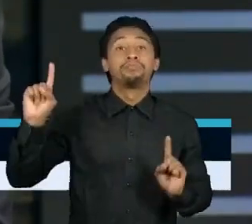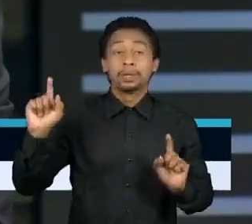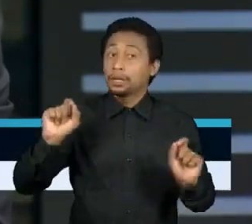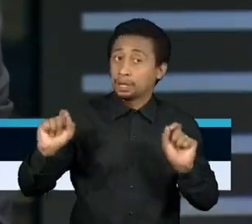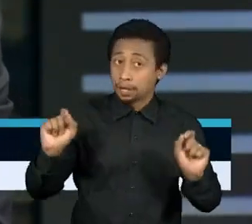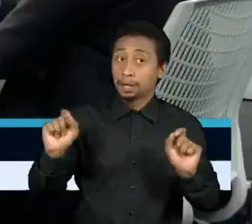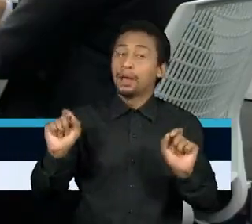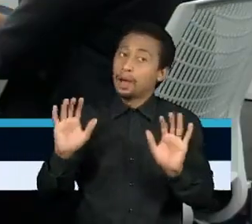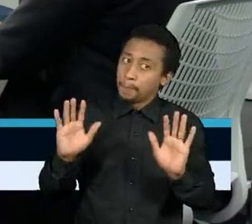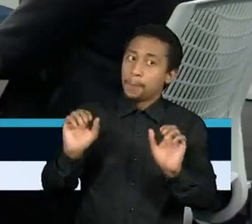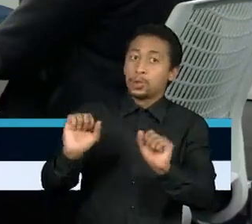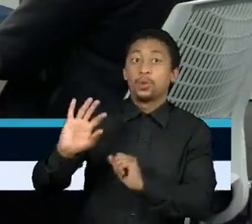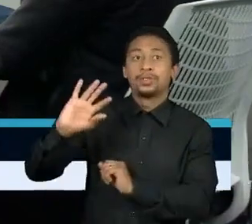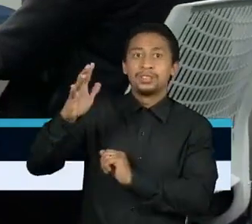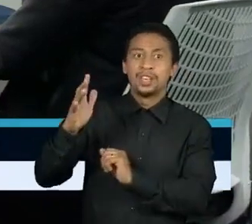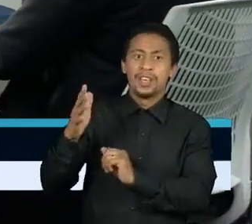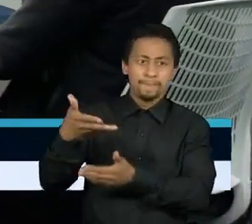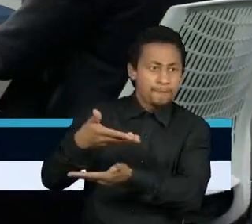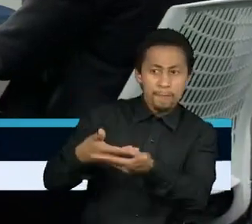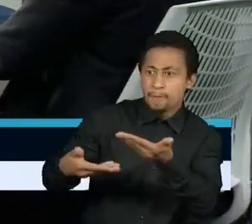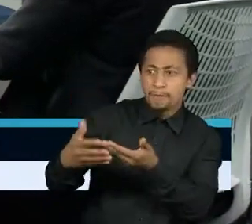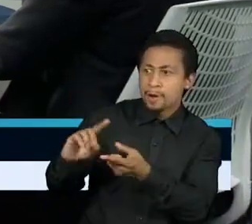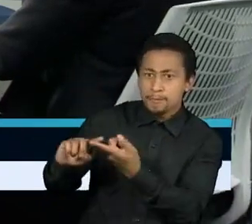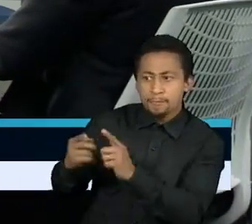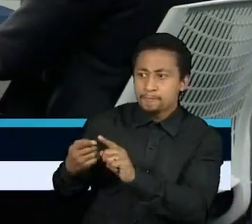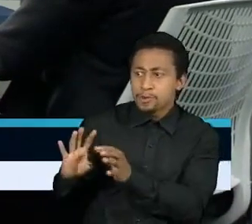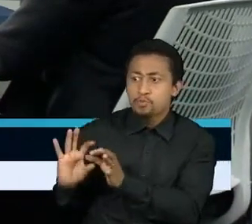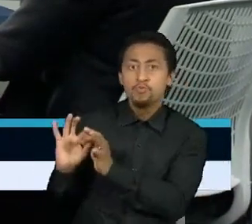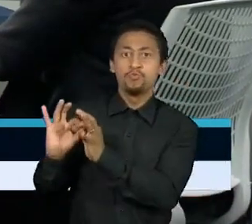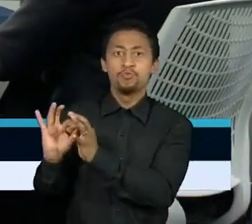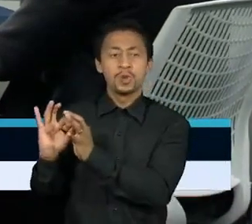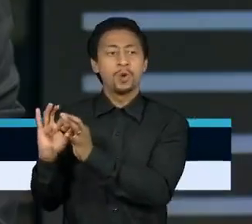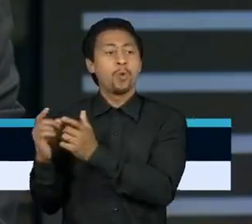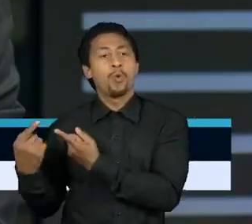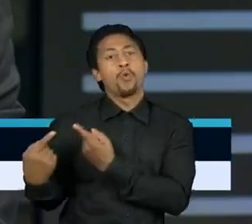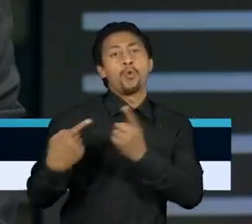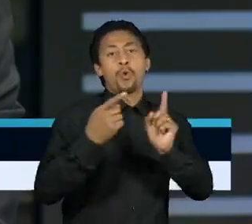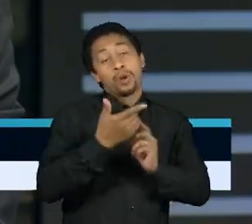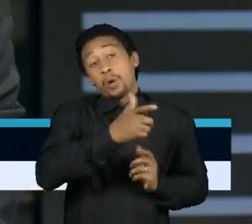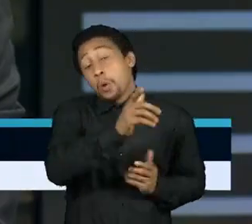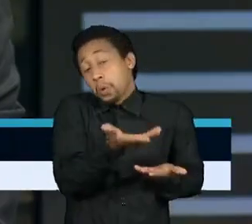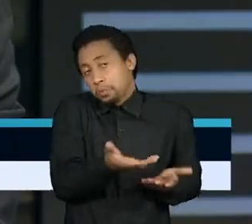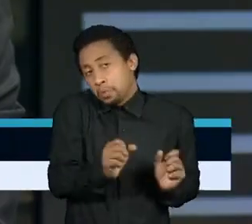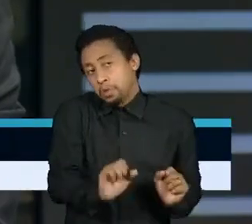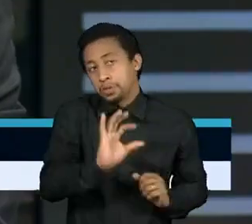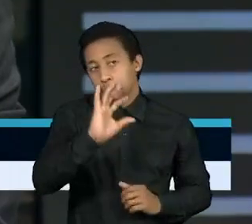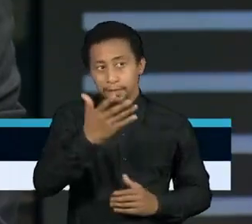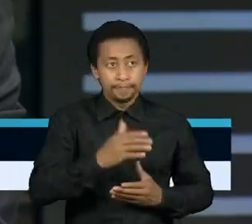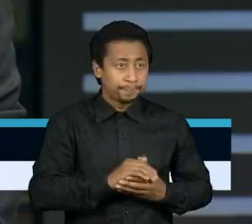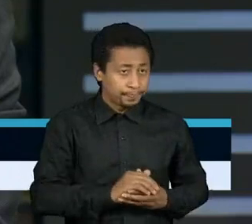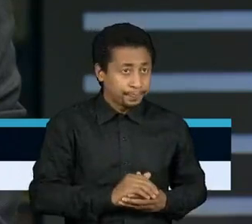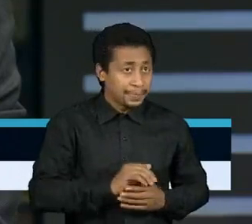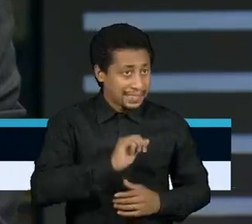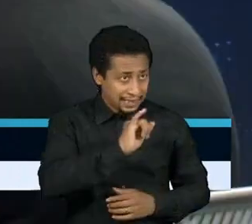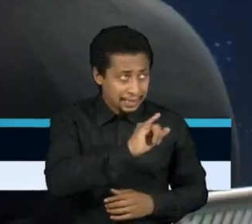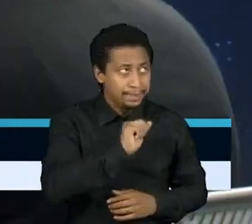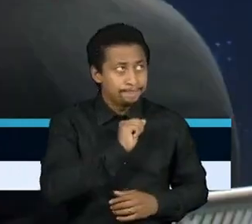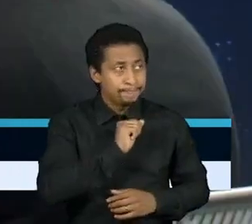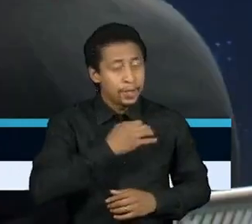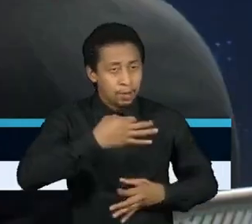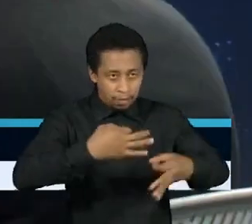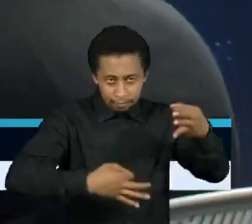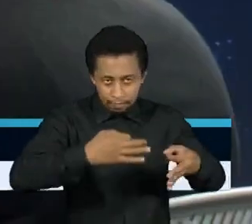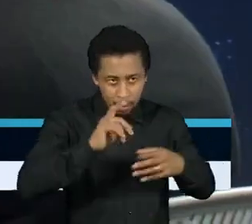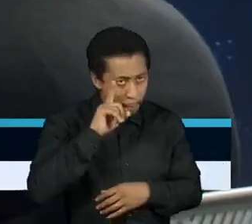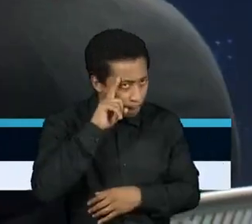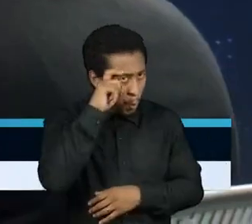união deles pode ser muito mais forte. Se Ciro Gomes não deslanchar nas pesquisas de intenção de voto, será que ele será